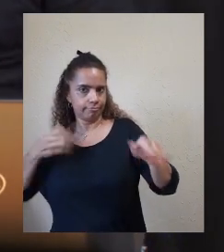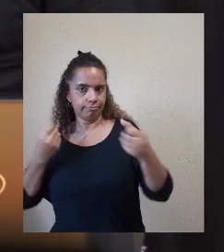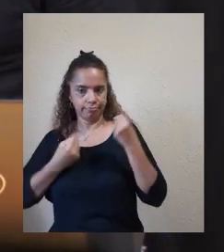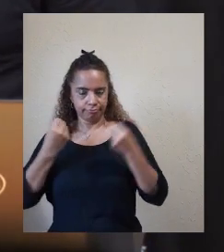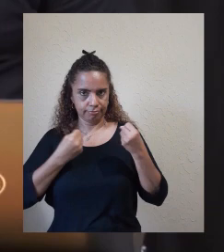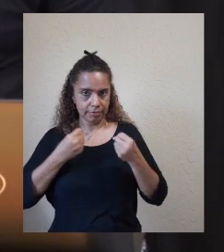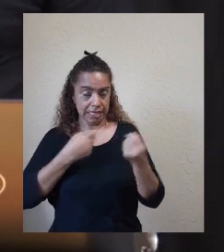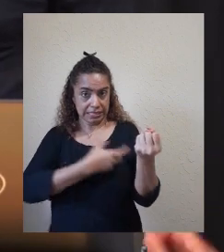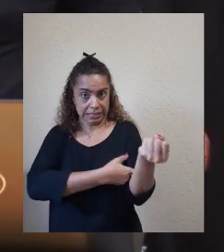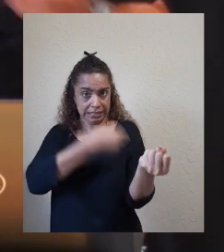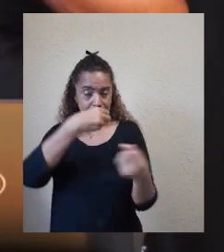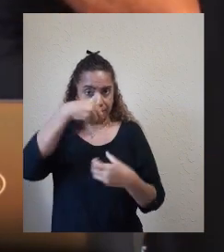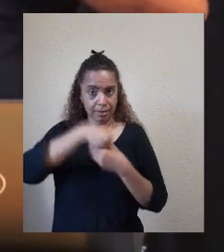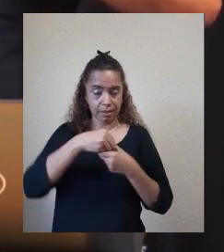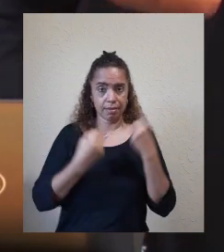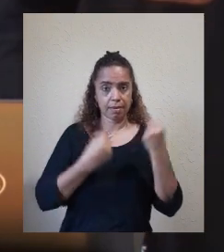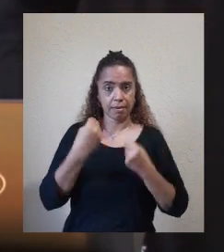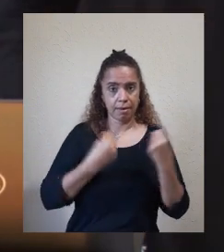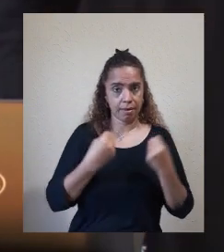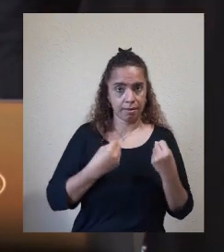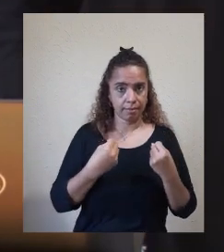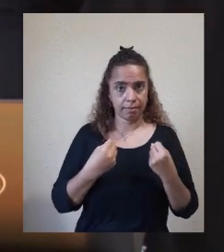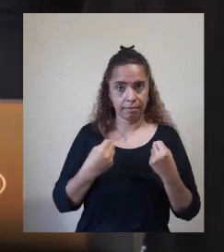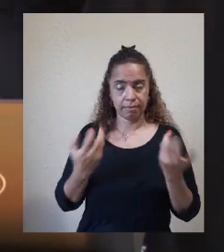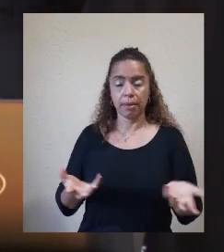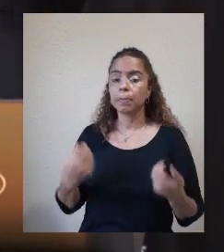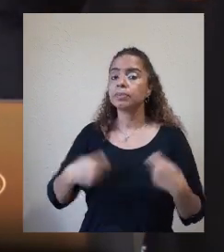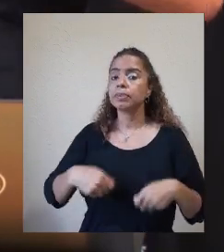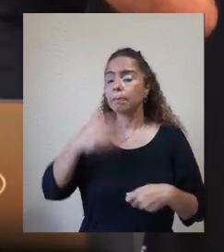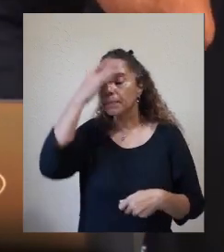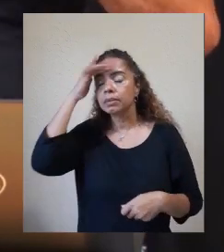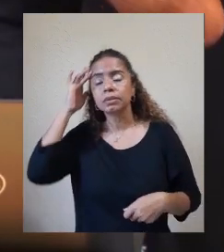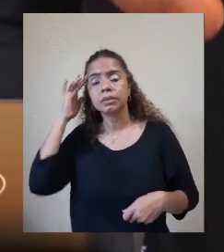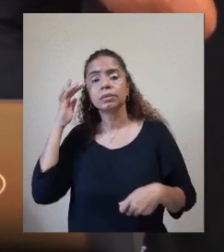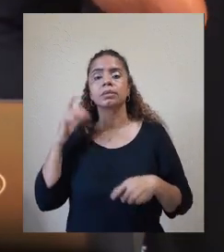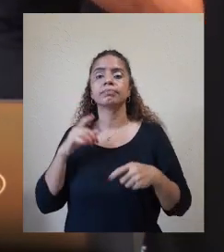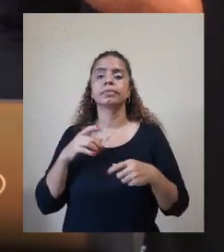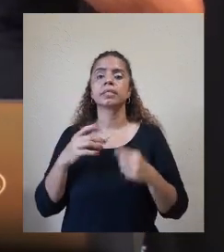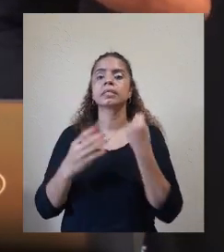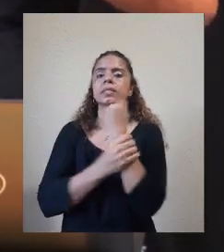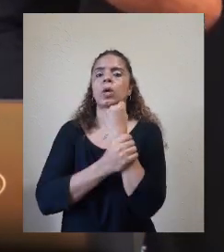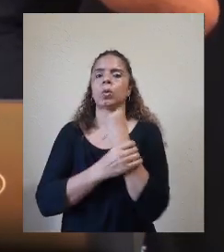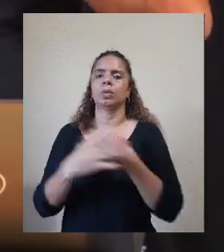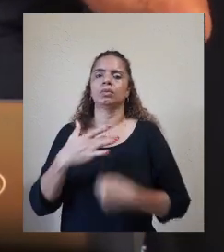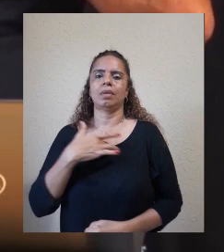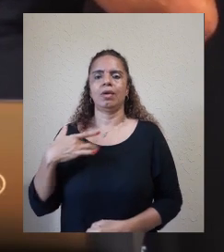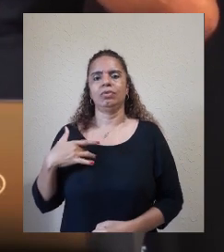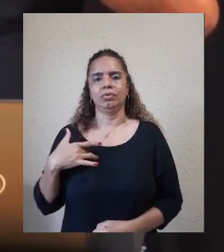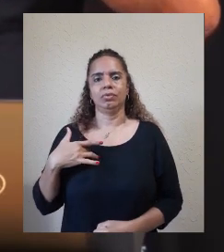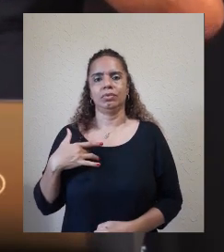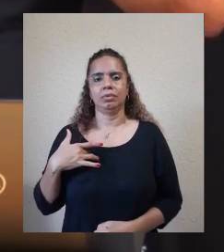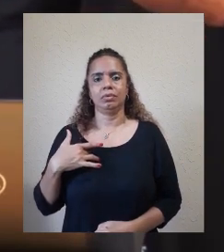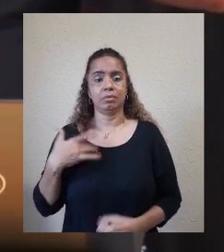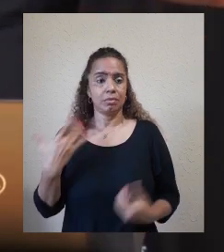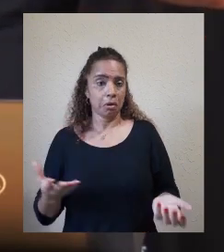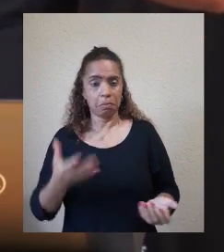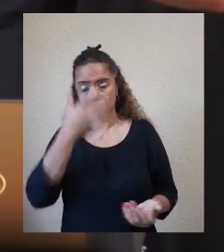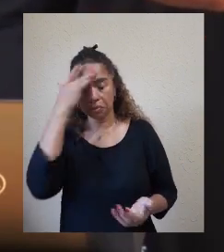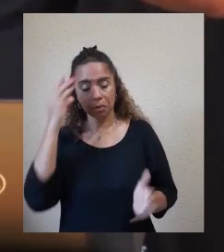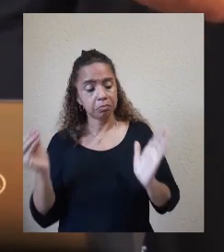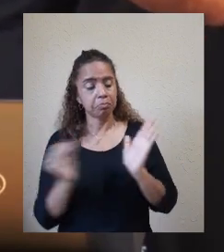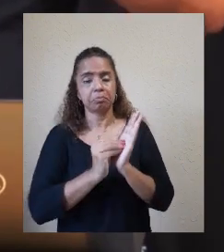que complemente aquilo, ele não tem condição de pagar. E esse cara fica sem ser diagnosticado e pronto, e acabou. Né? E